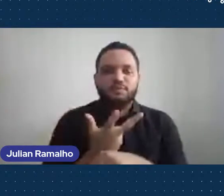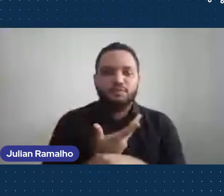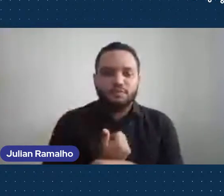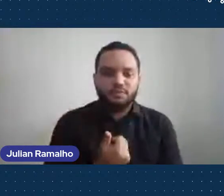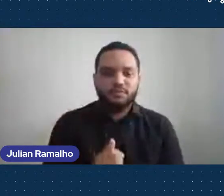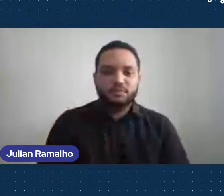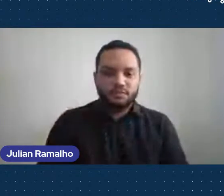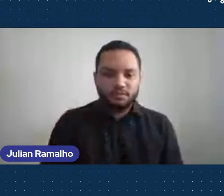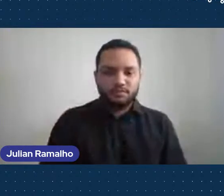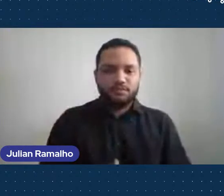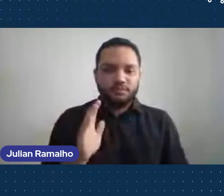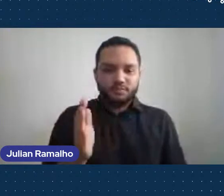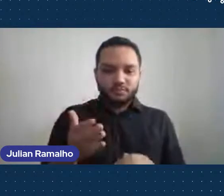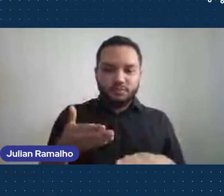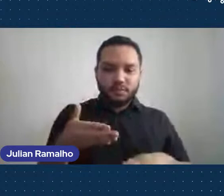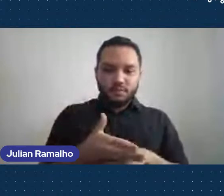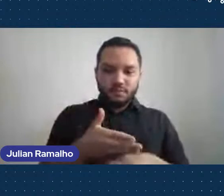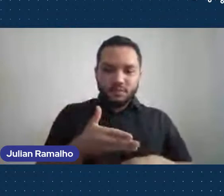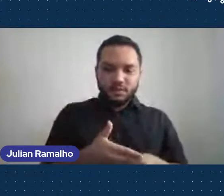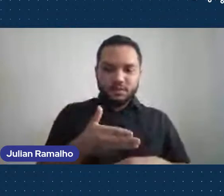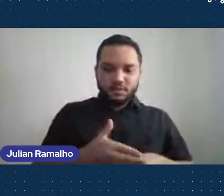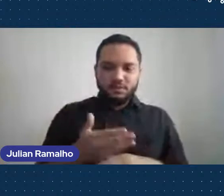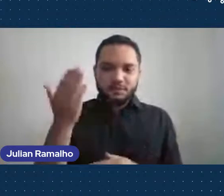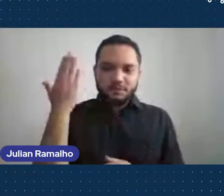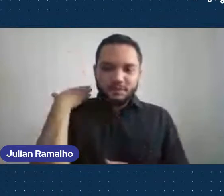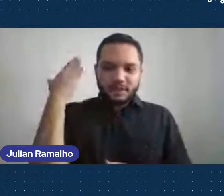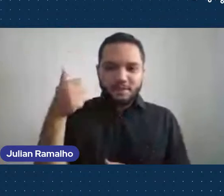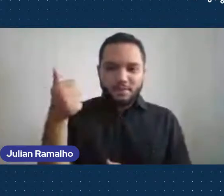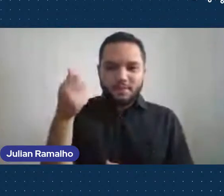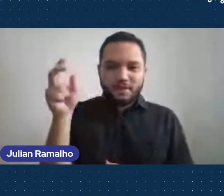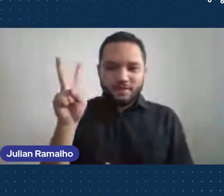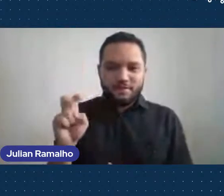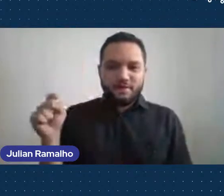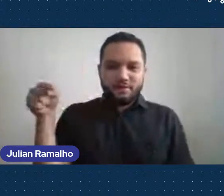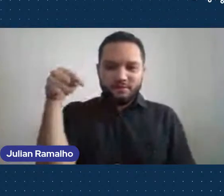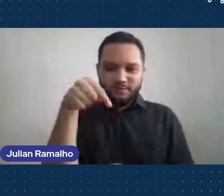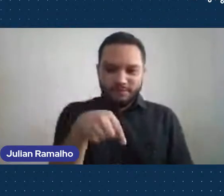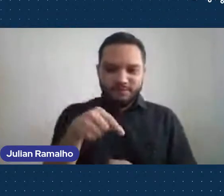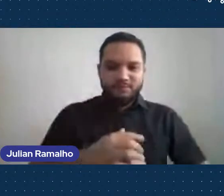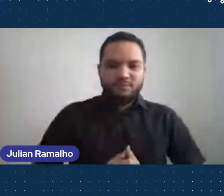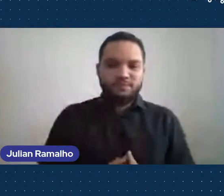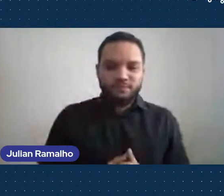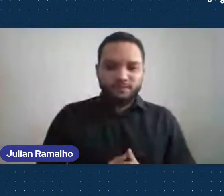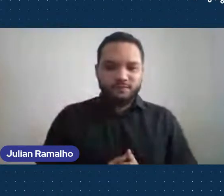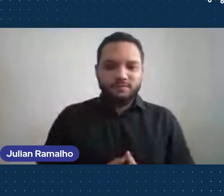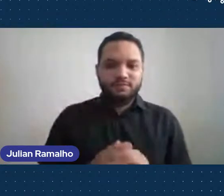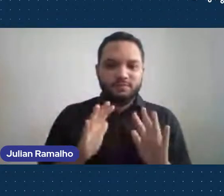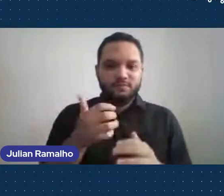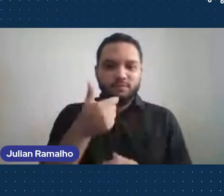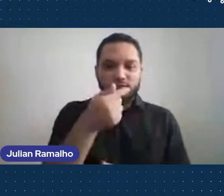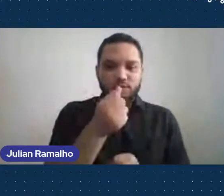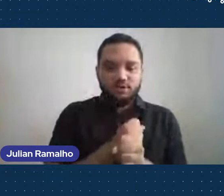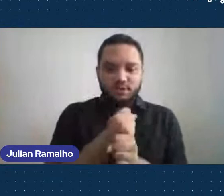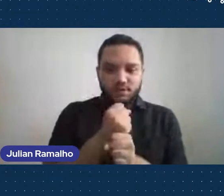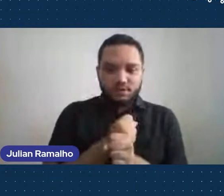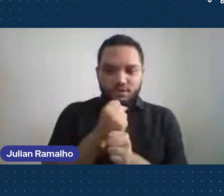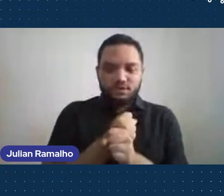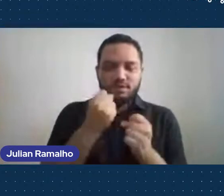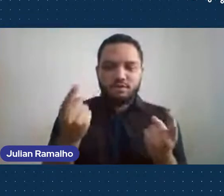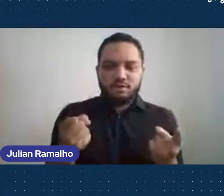Ele que já participa conosco desde a primeira edição, então ele já vem aí completando hoje 7 anos dessa